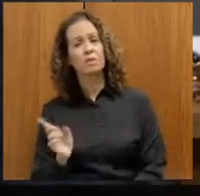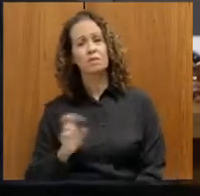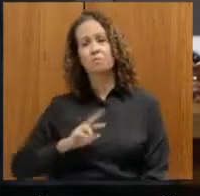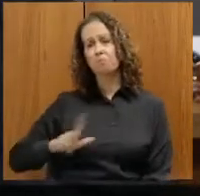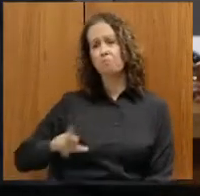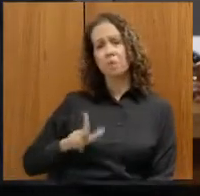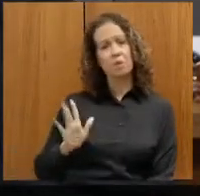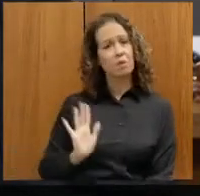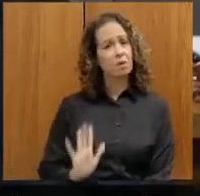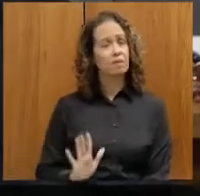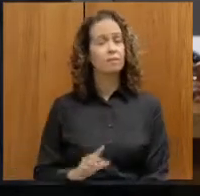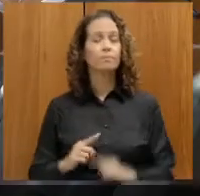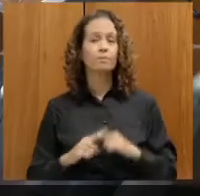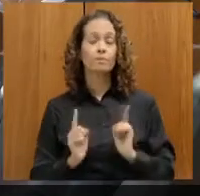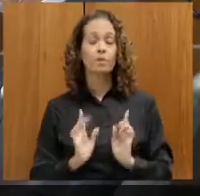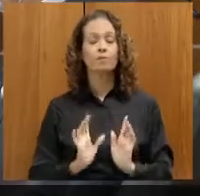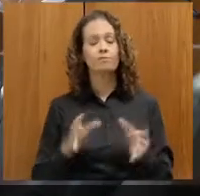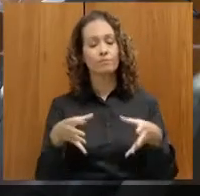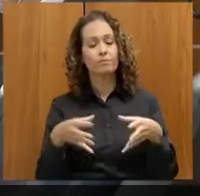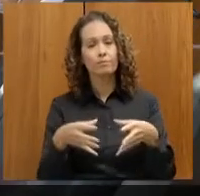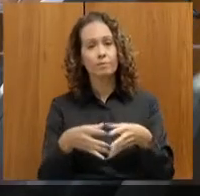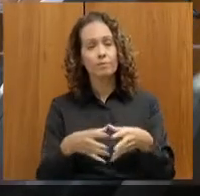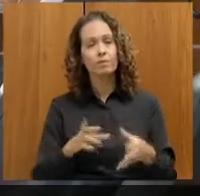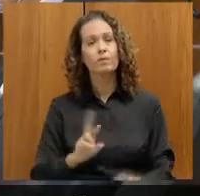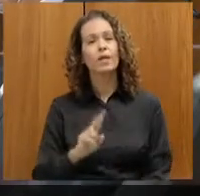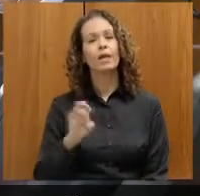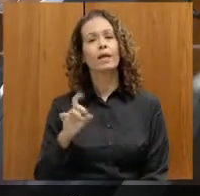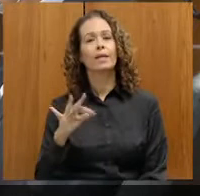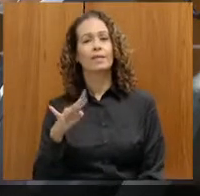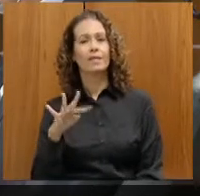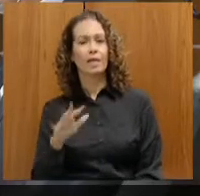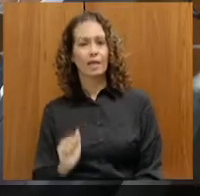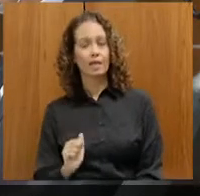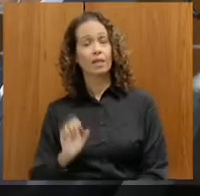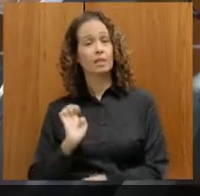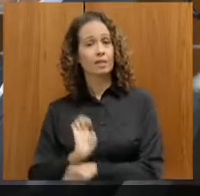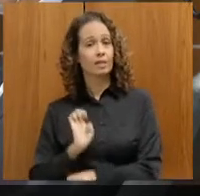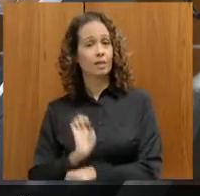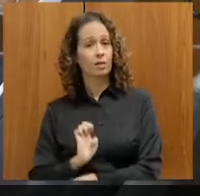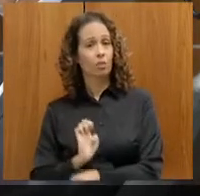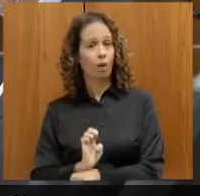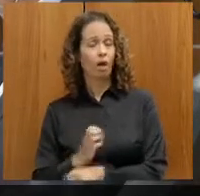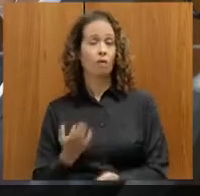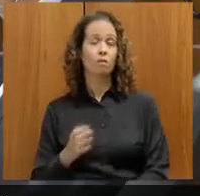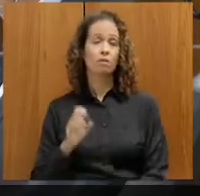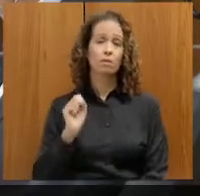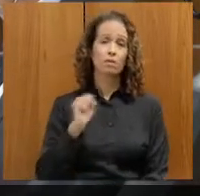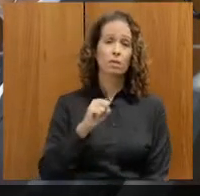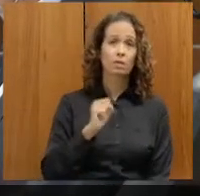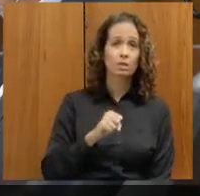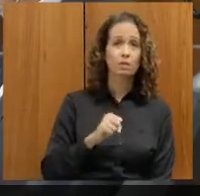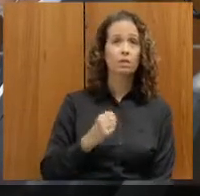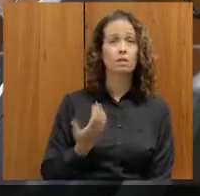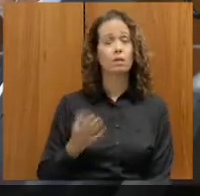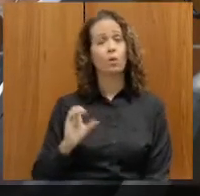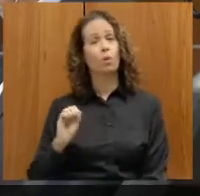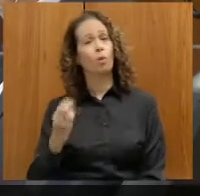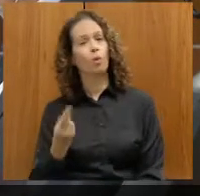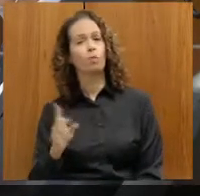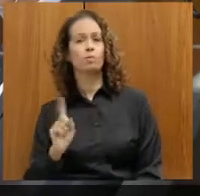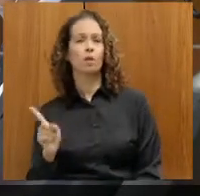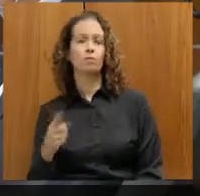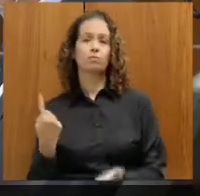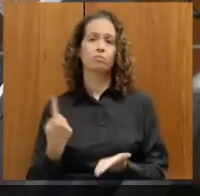composta por servidores da receita estadual é assim ou não concedido o regime especial